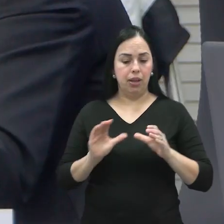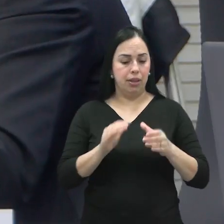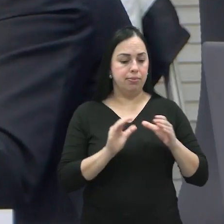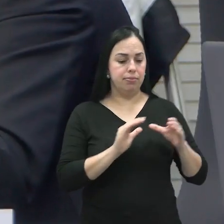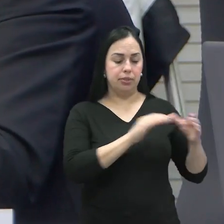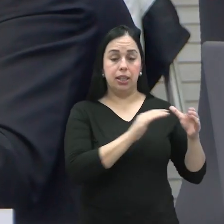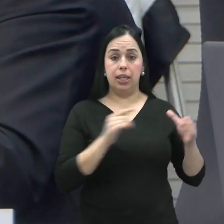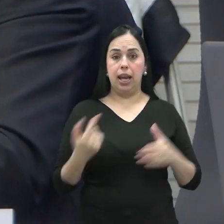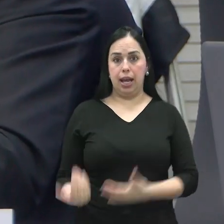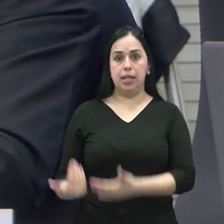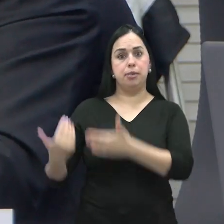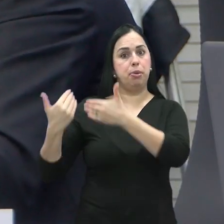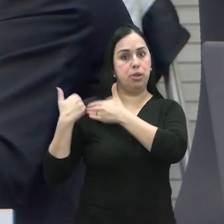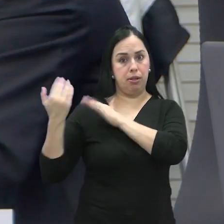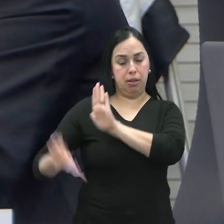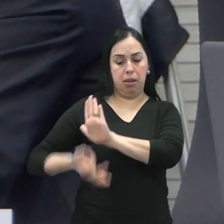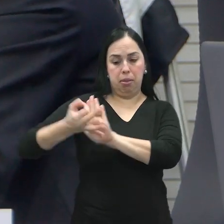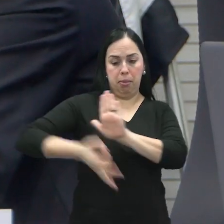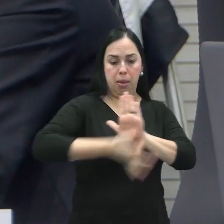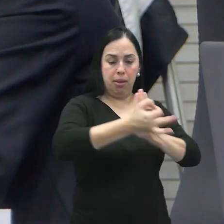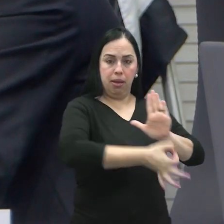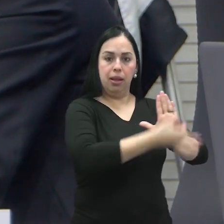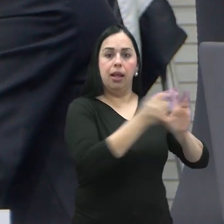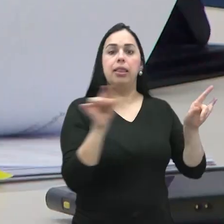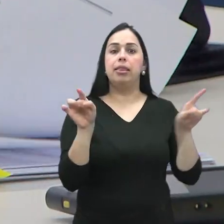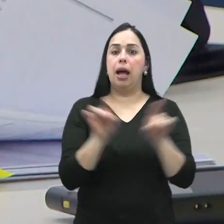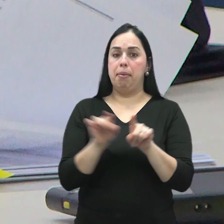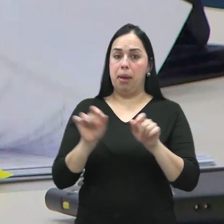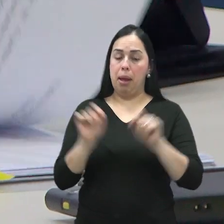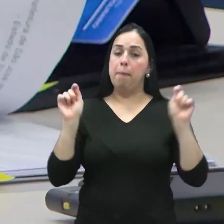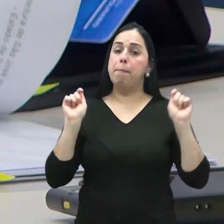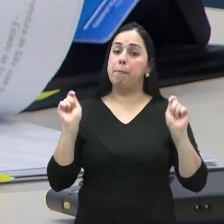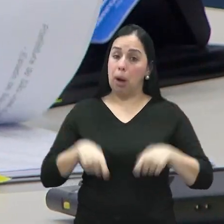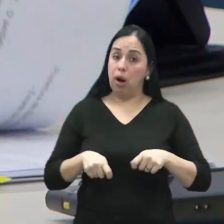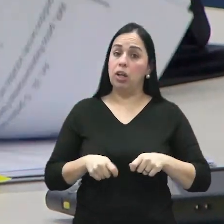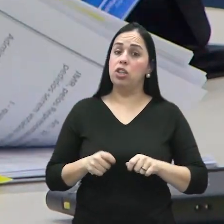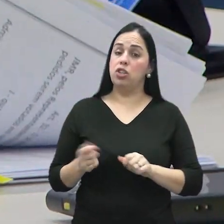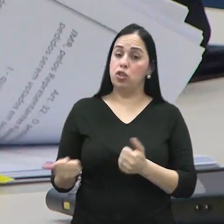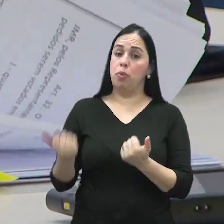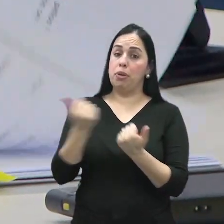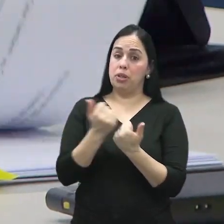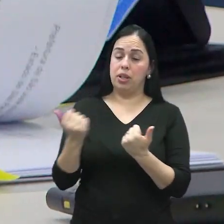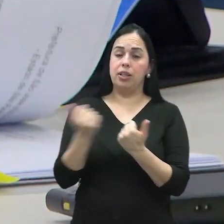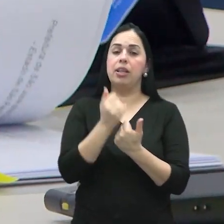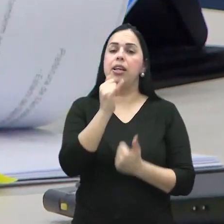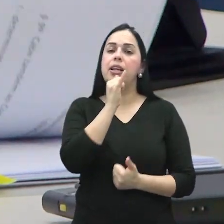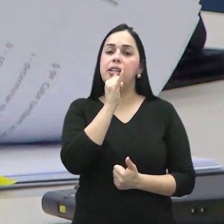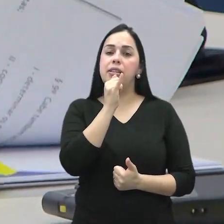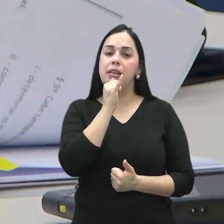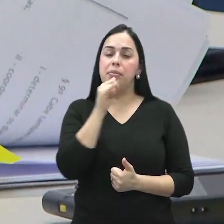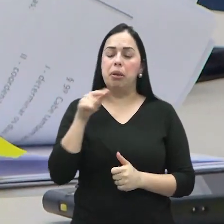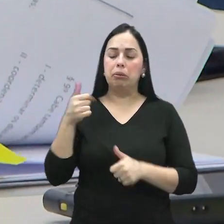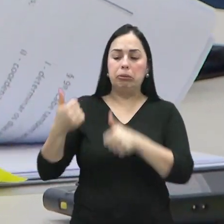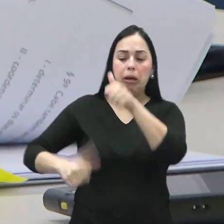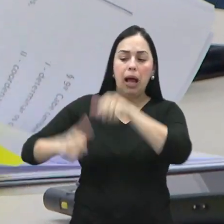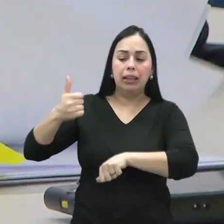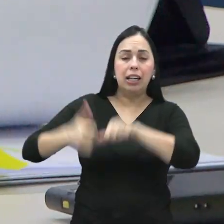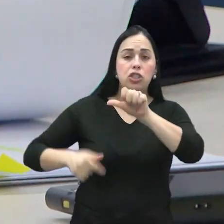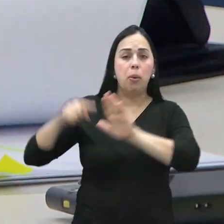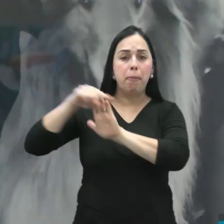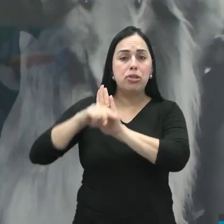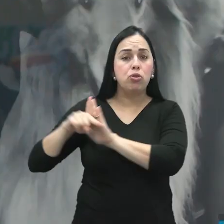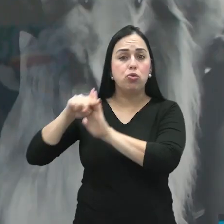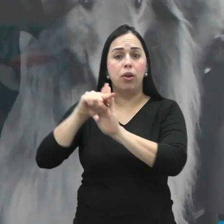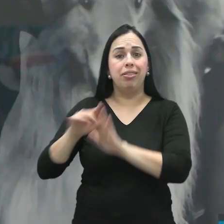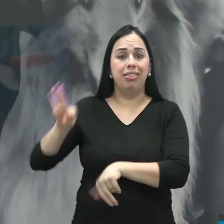Legislativo, responsáveis pelos pareceres do projeto, também podem propor substitutivos como resultado da análise